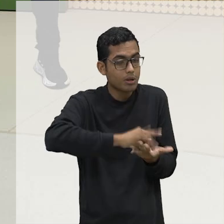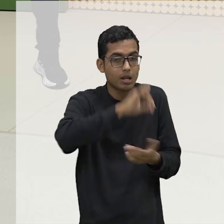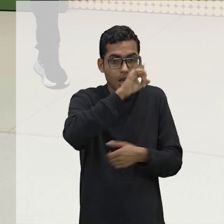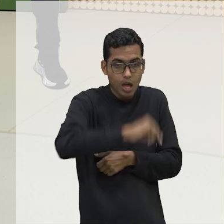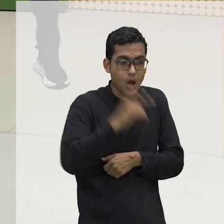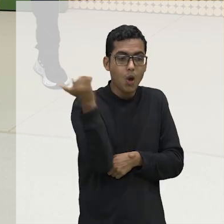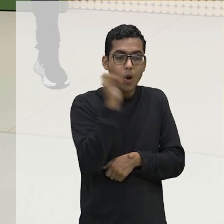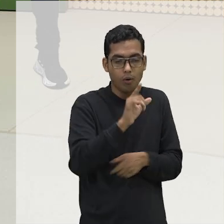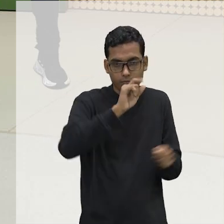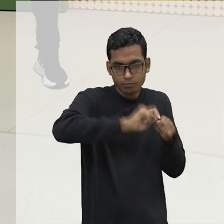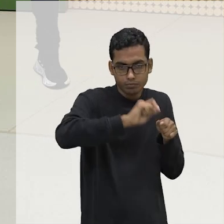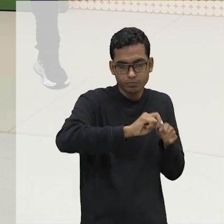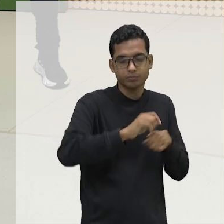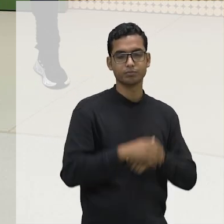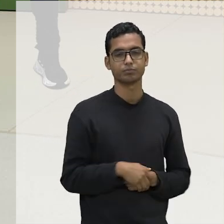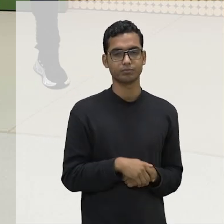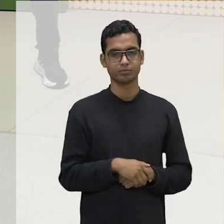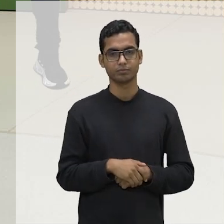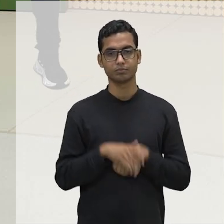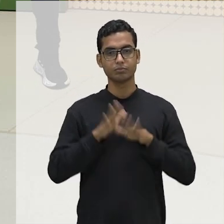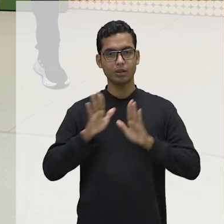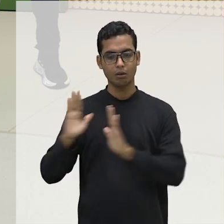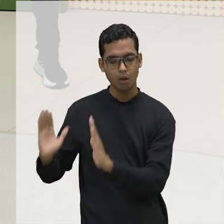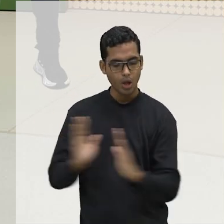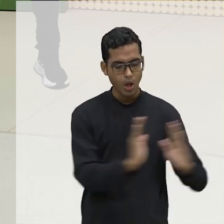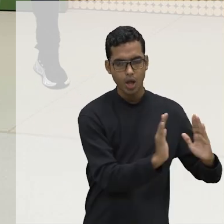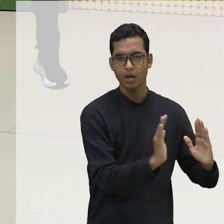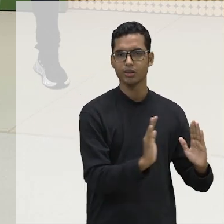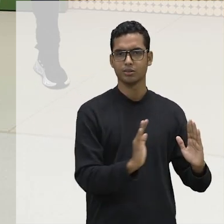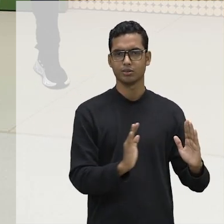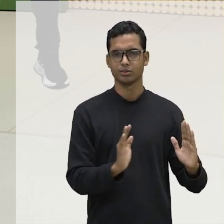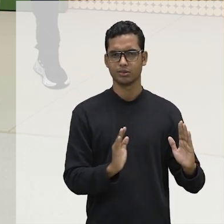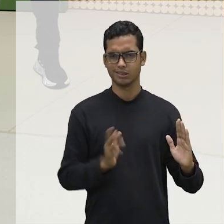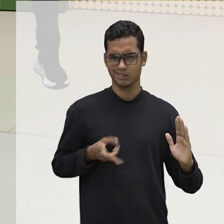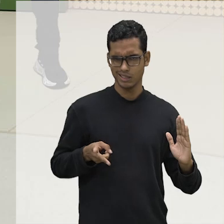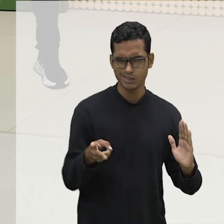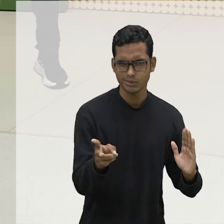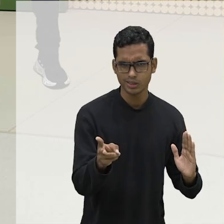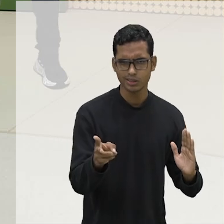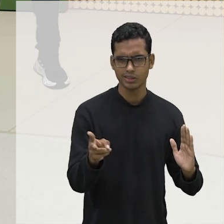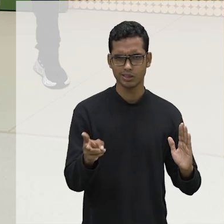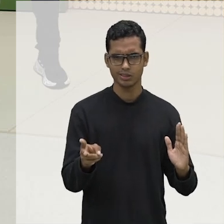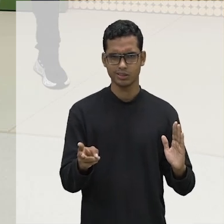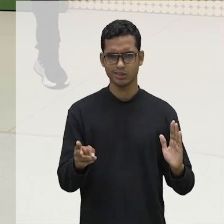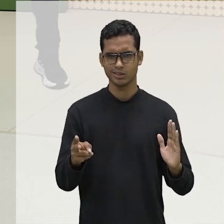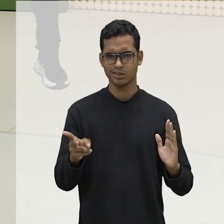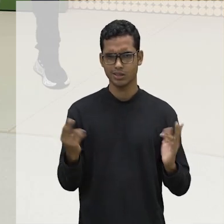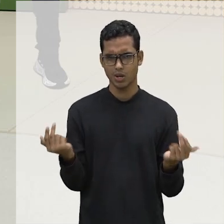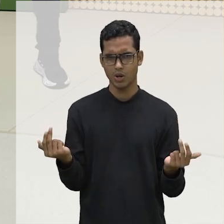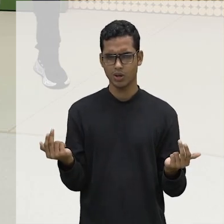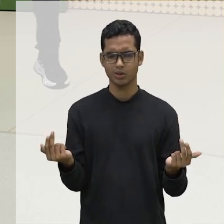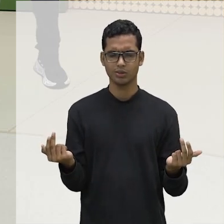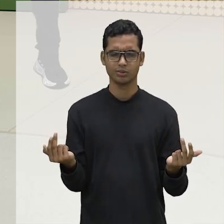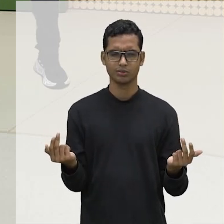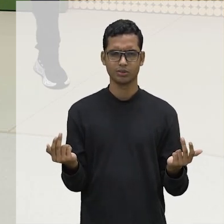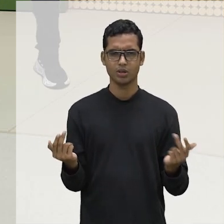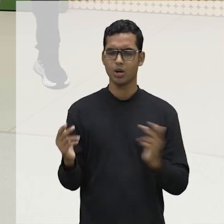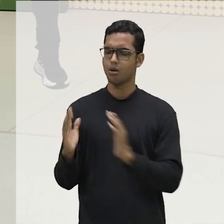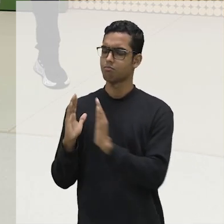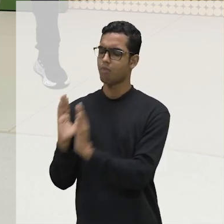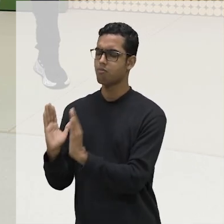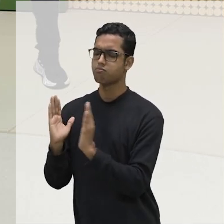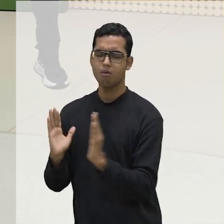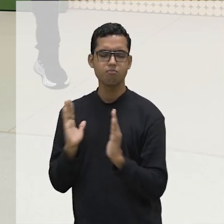a construção das teorias ela é feita a partir em uma linha reta, né? Sempre a partir da observação,